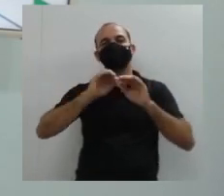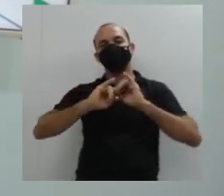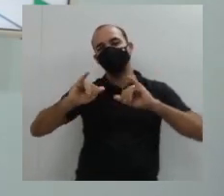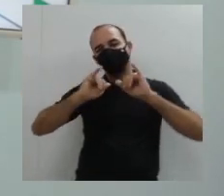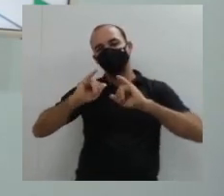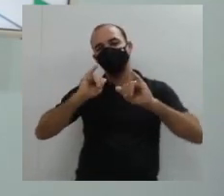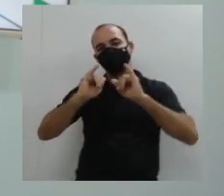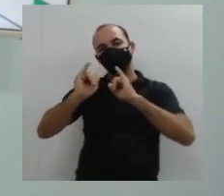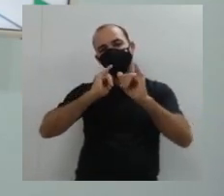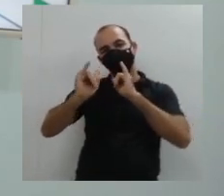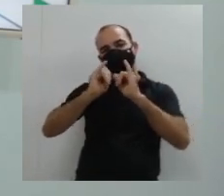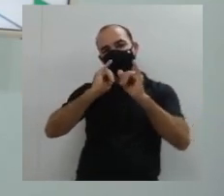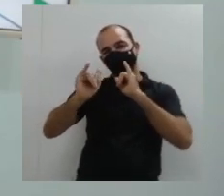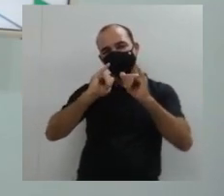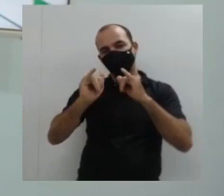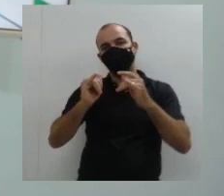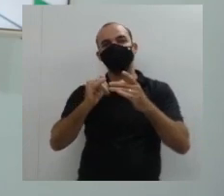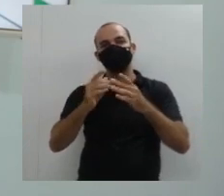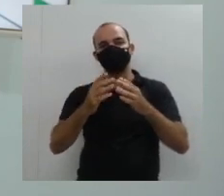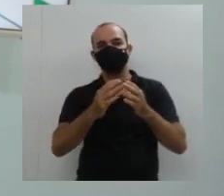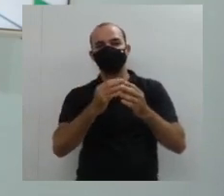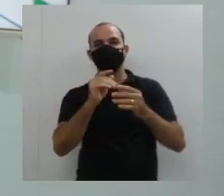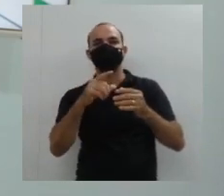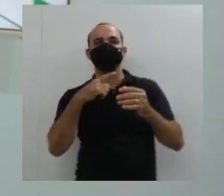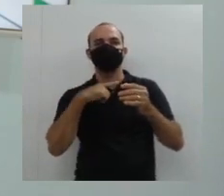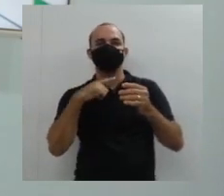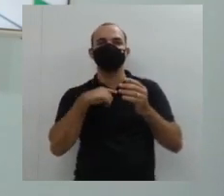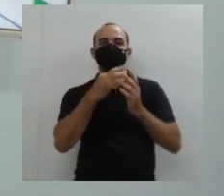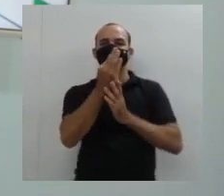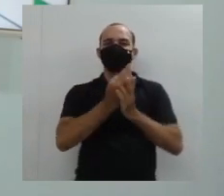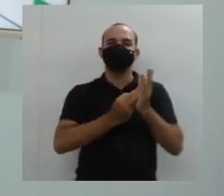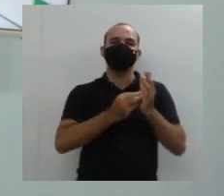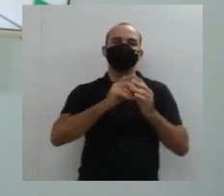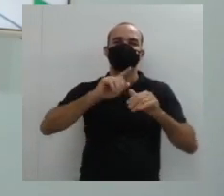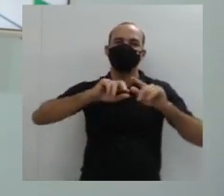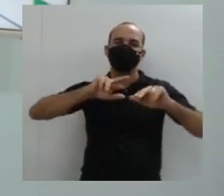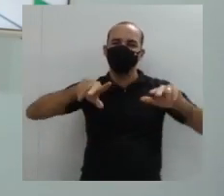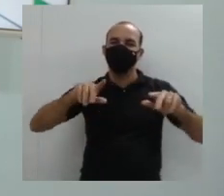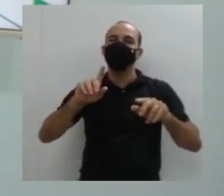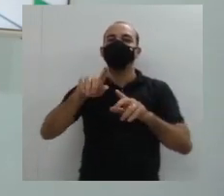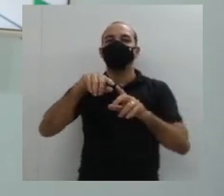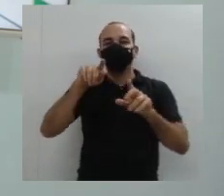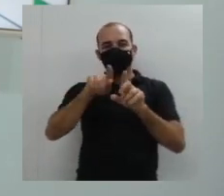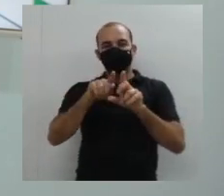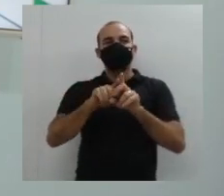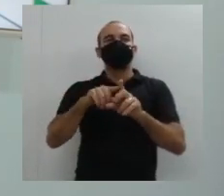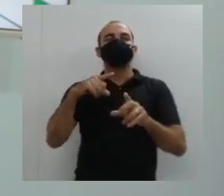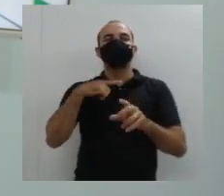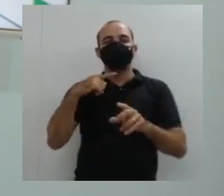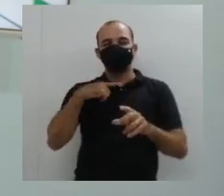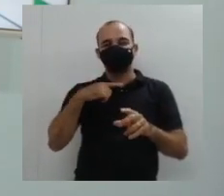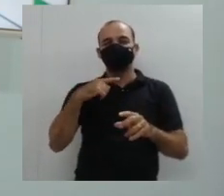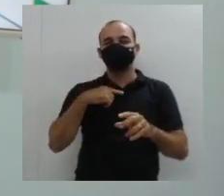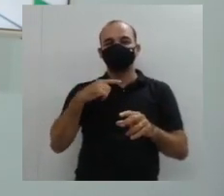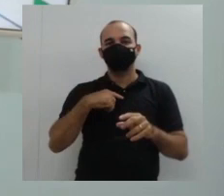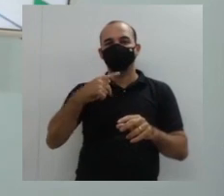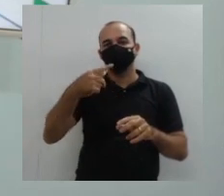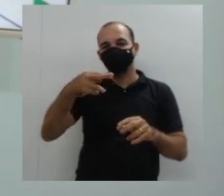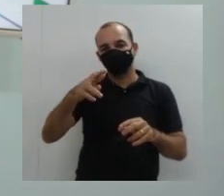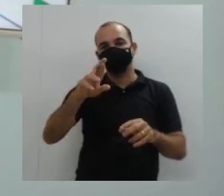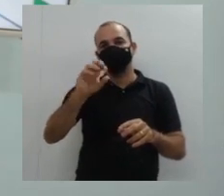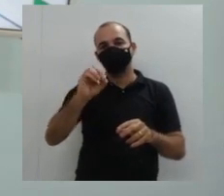lá estão o quê? Os seus textos, e lembrar que há propaganda. Cuidado, que eu falei no começo da nossa